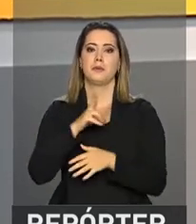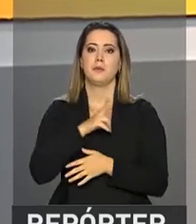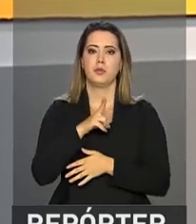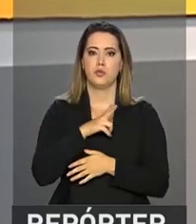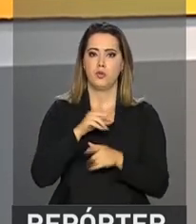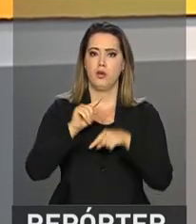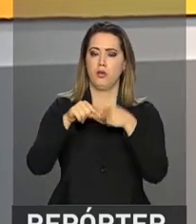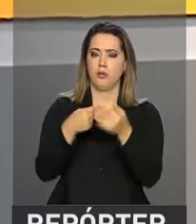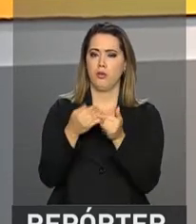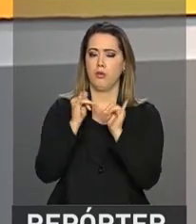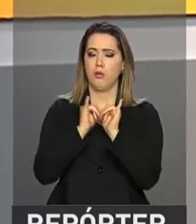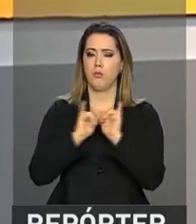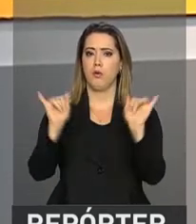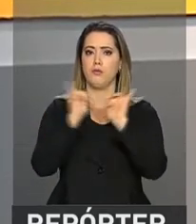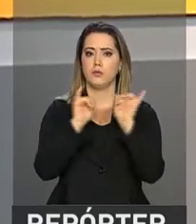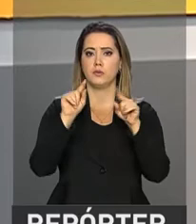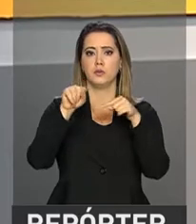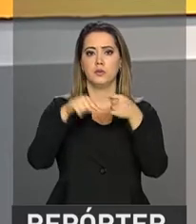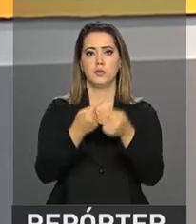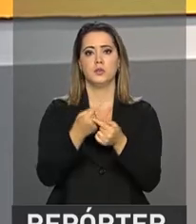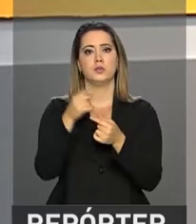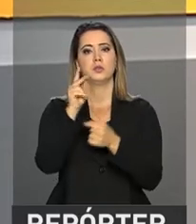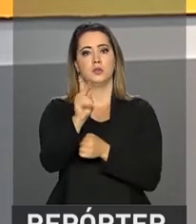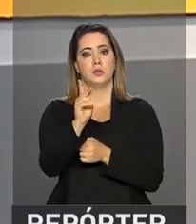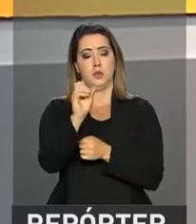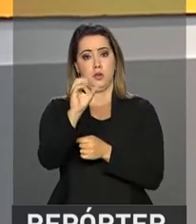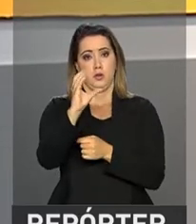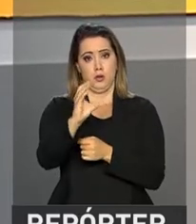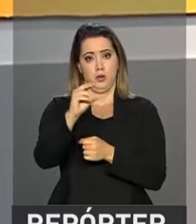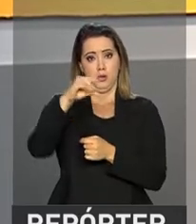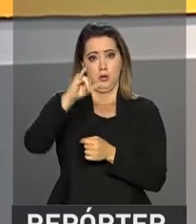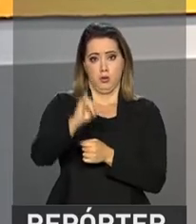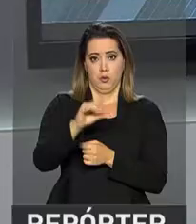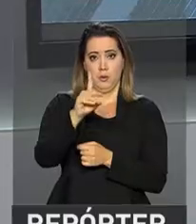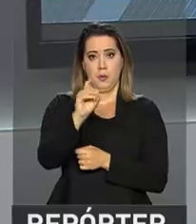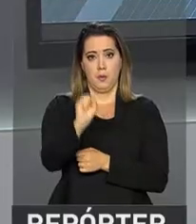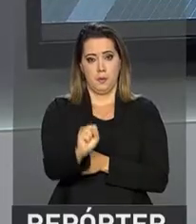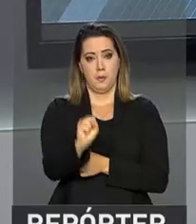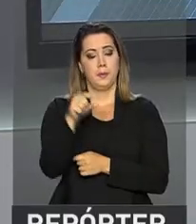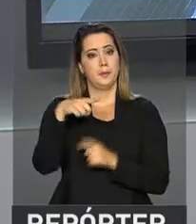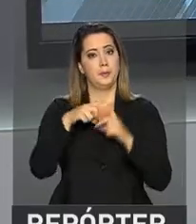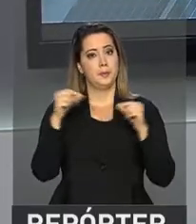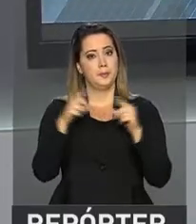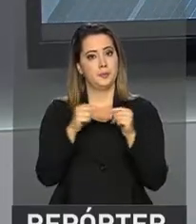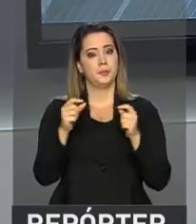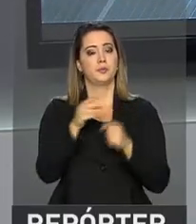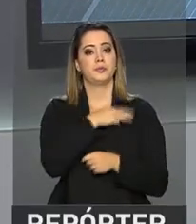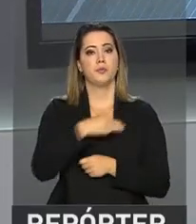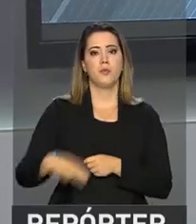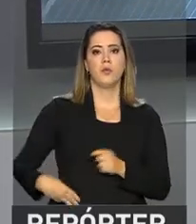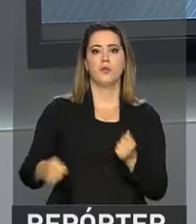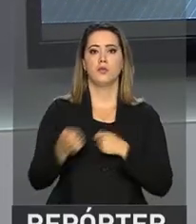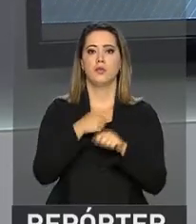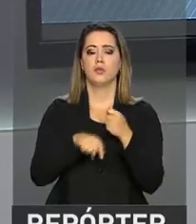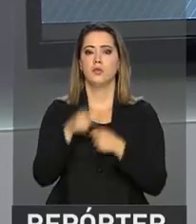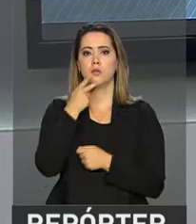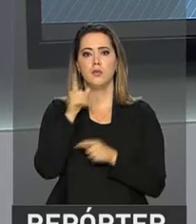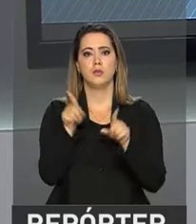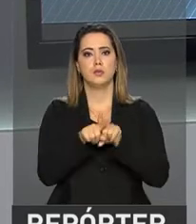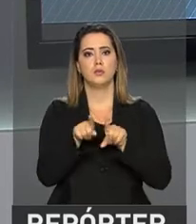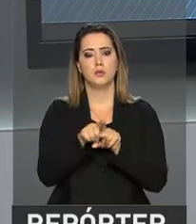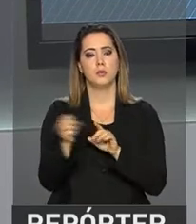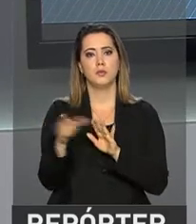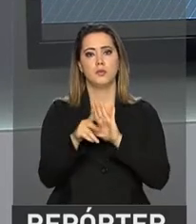após participar de congresso da indústria siderúrgica em brasília meirelles também defendeu a aprovação de reformas